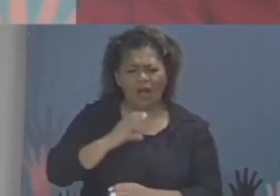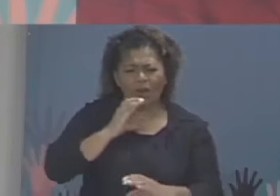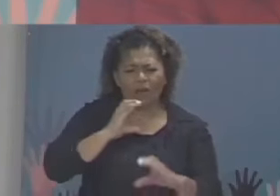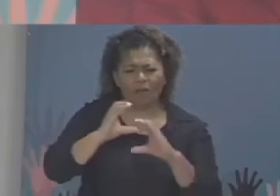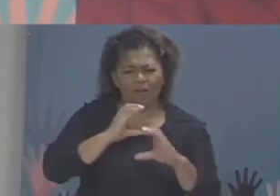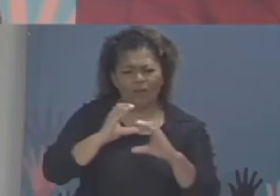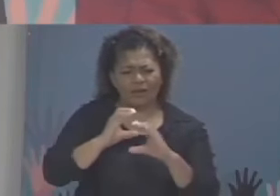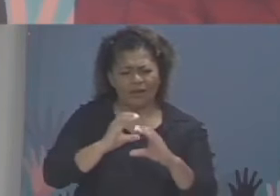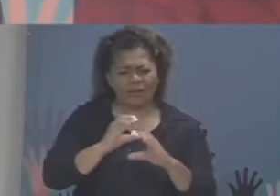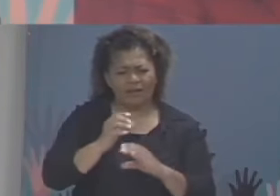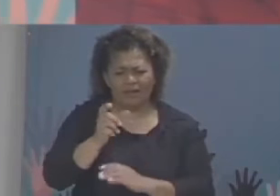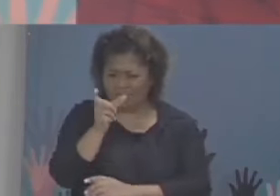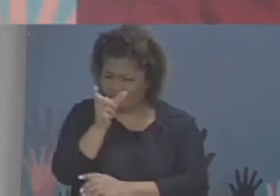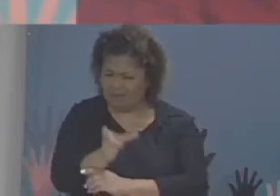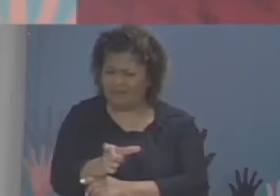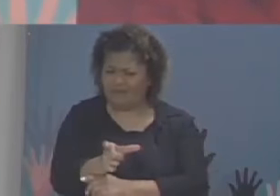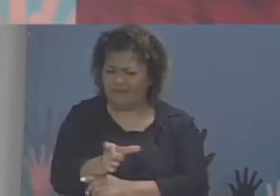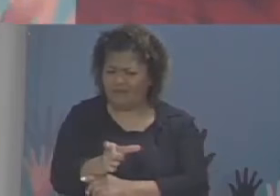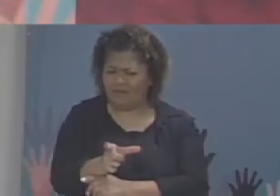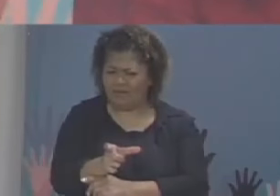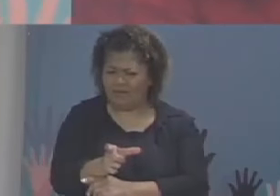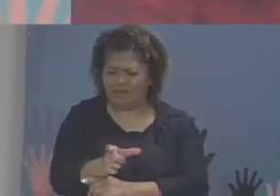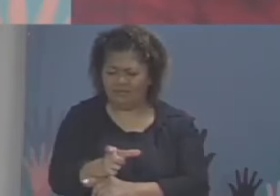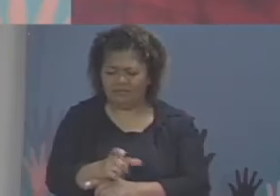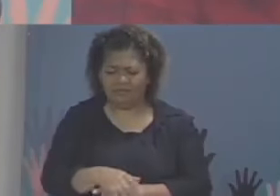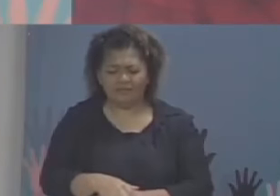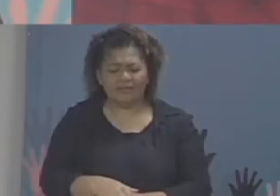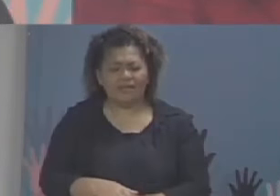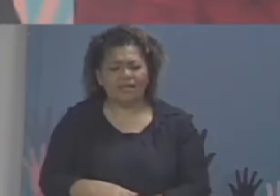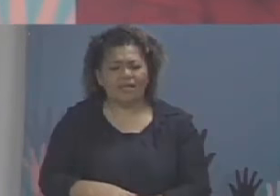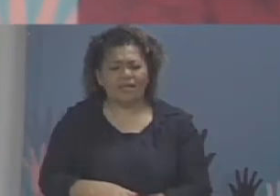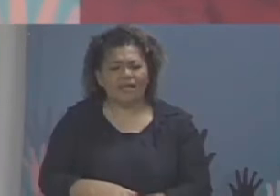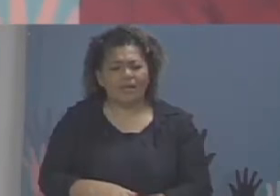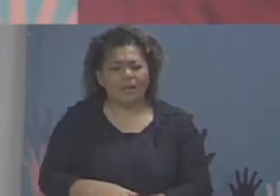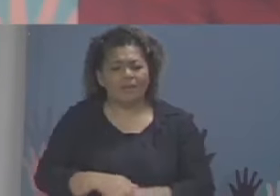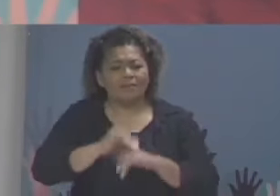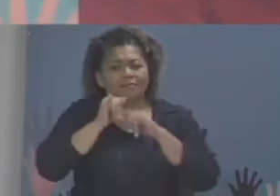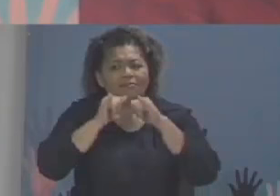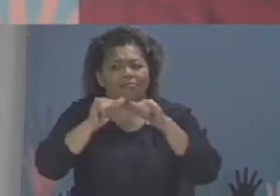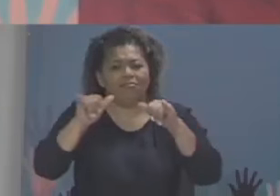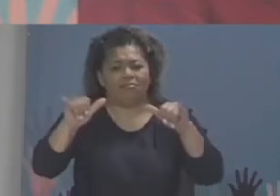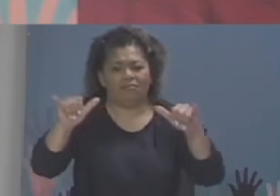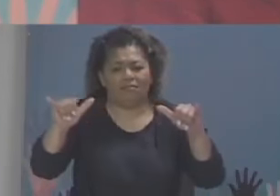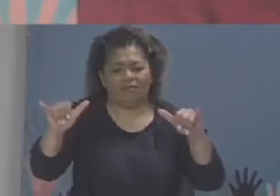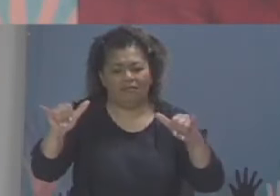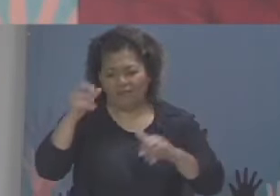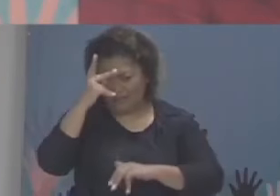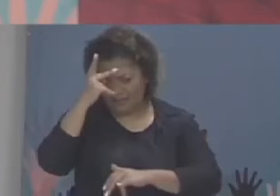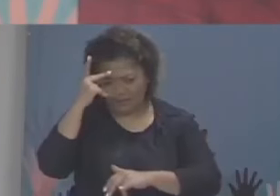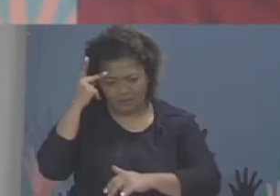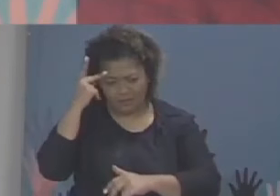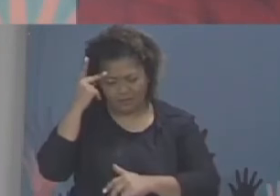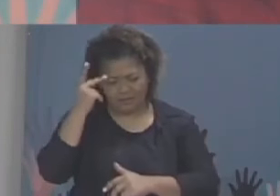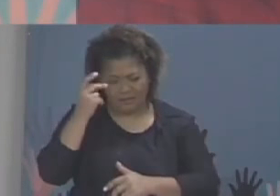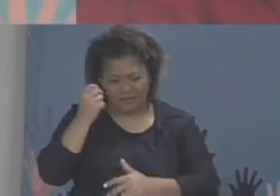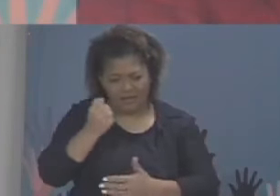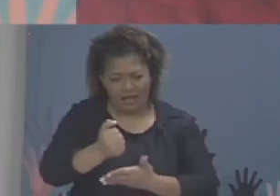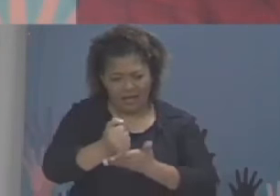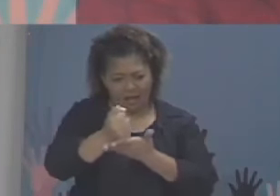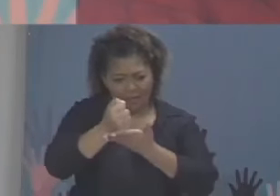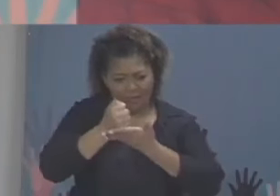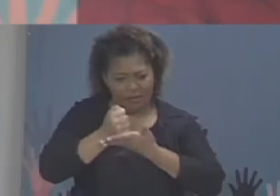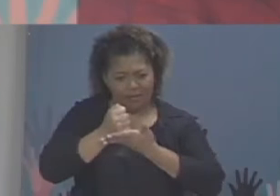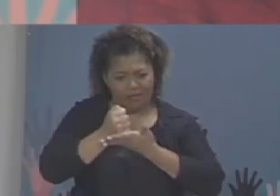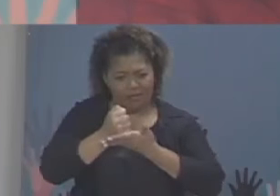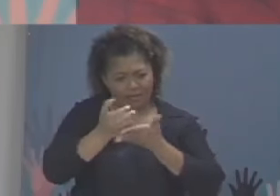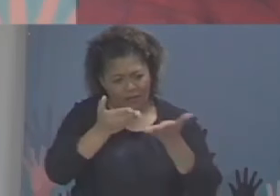tão incisiva, mas era interessante também que isso contaminasse os seus apoiadores. Eu convido a todos a pegar